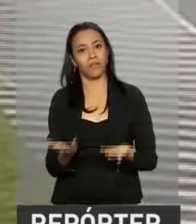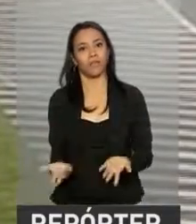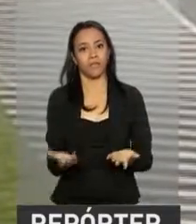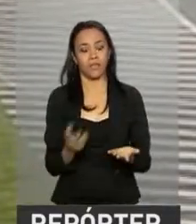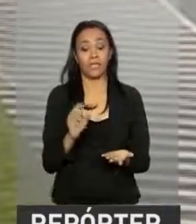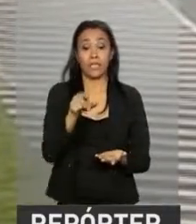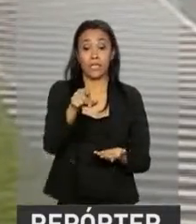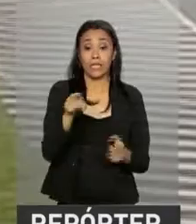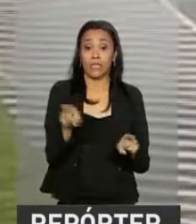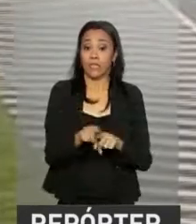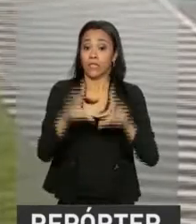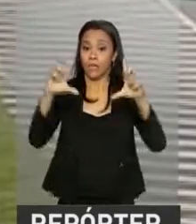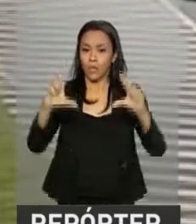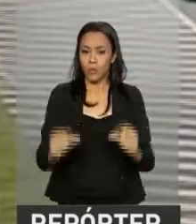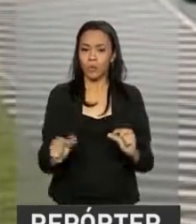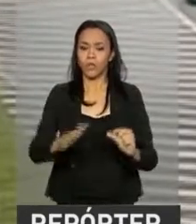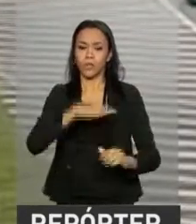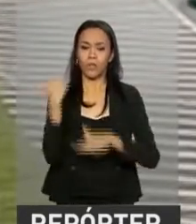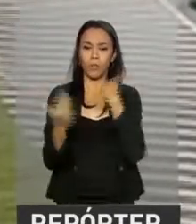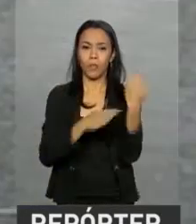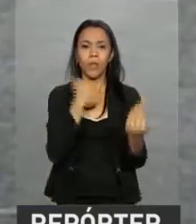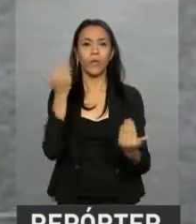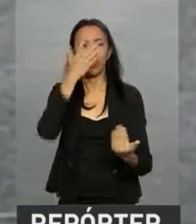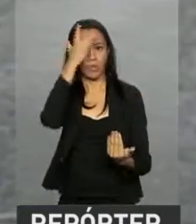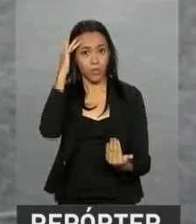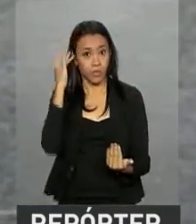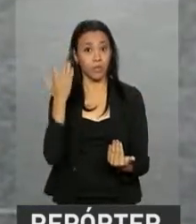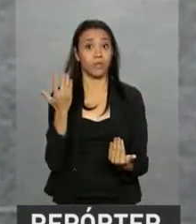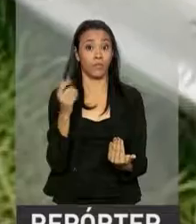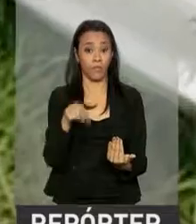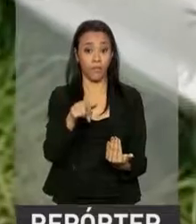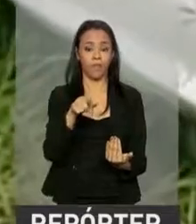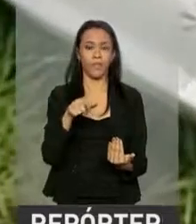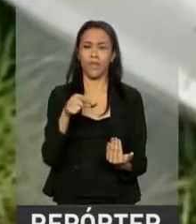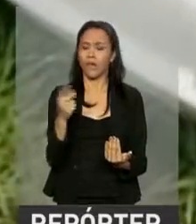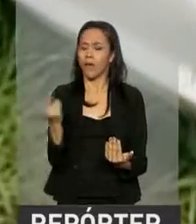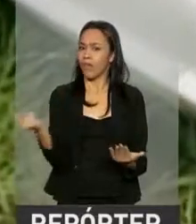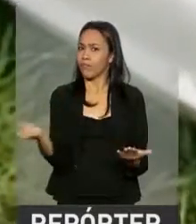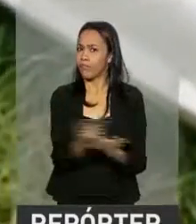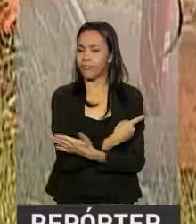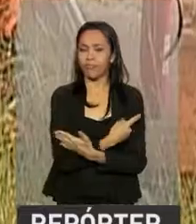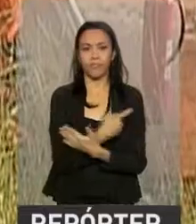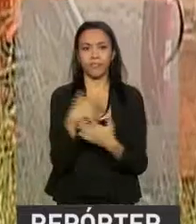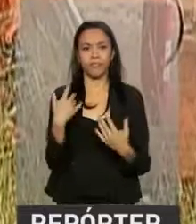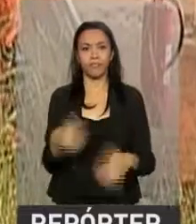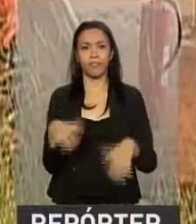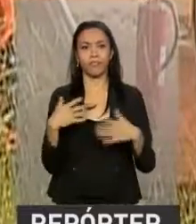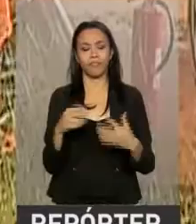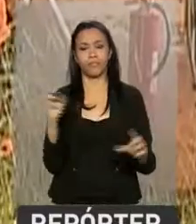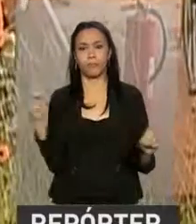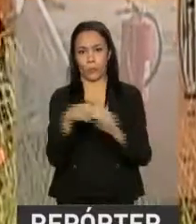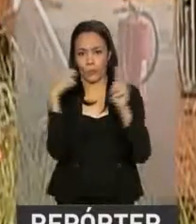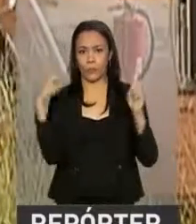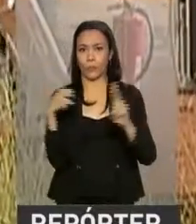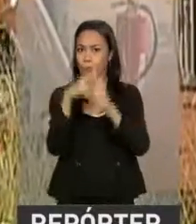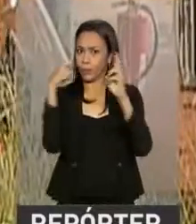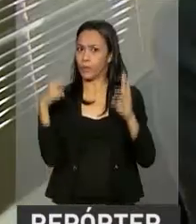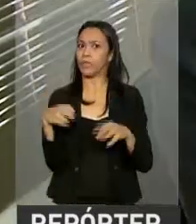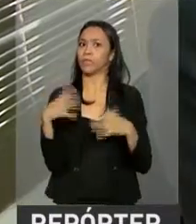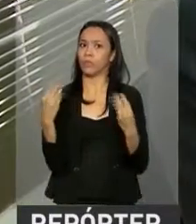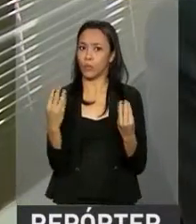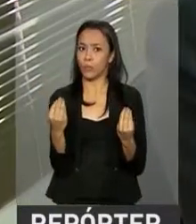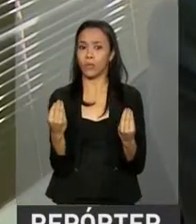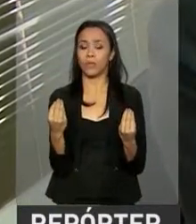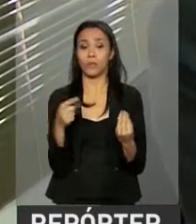apesar da redução no número de mortos e feridos a quantidade de acidentes no país ainda é alta e custa caro aos cofres públicos